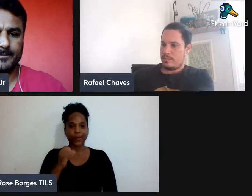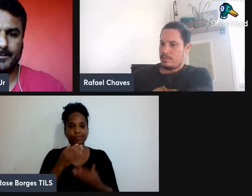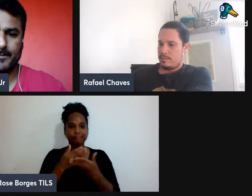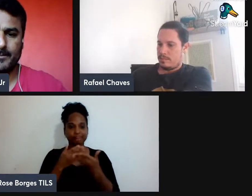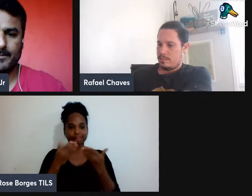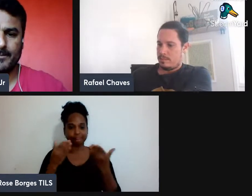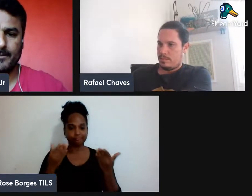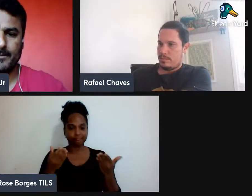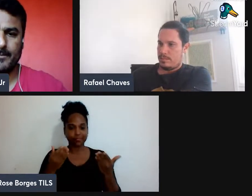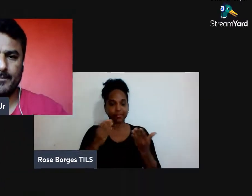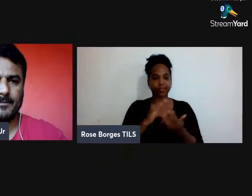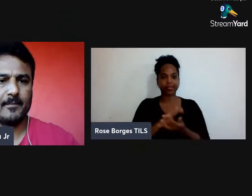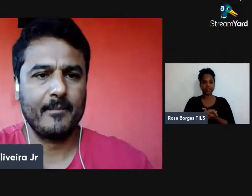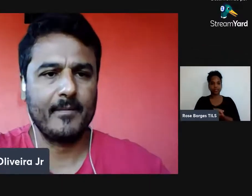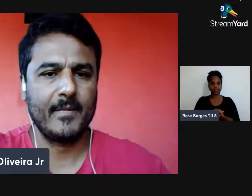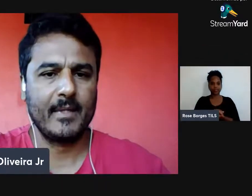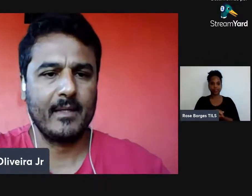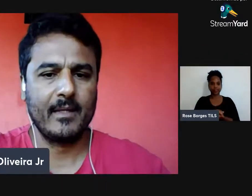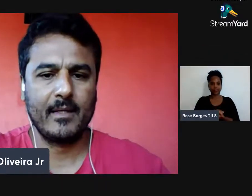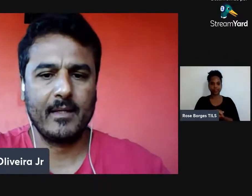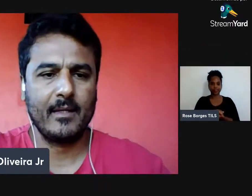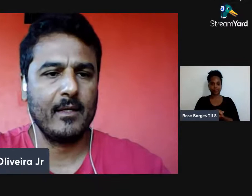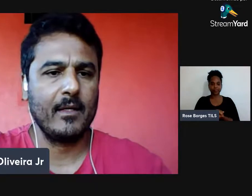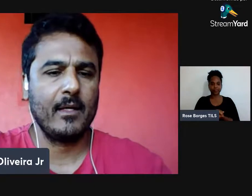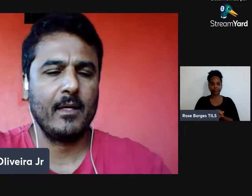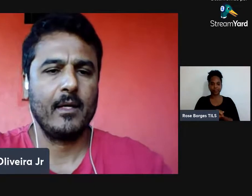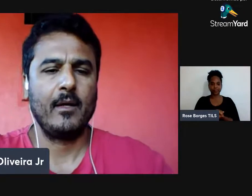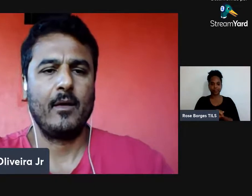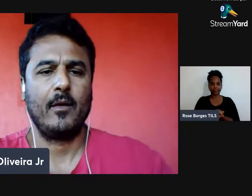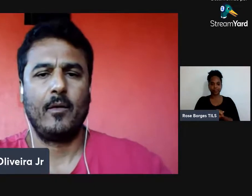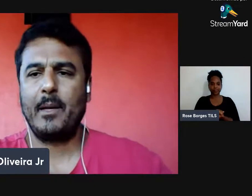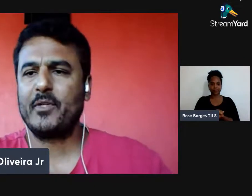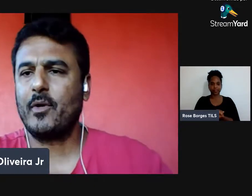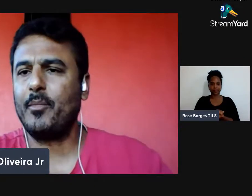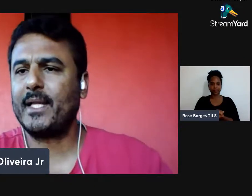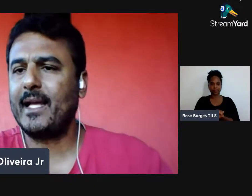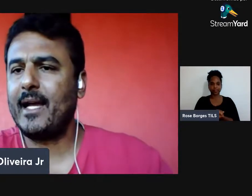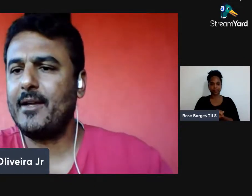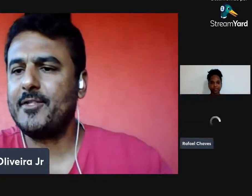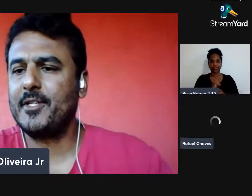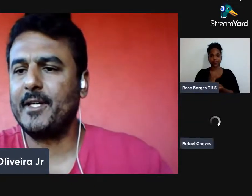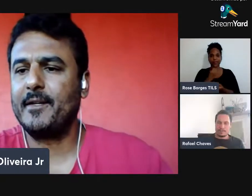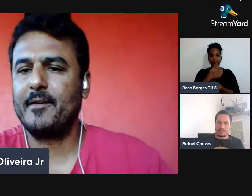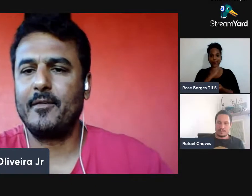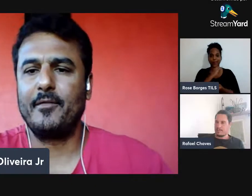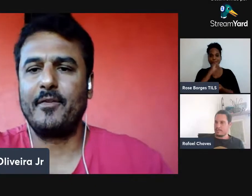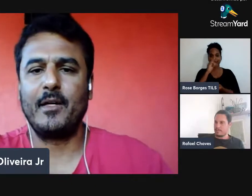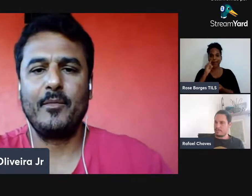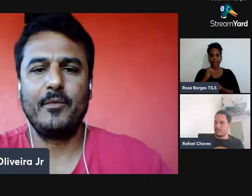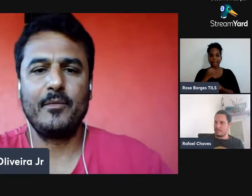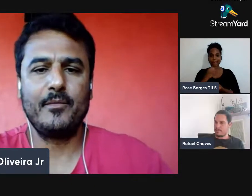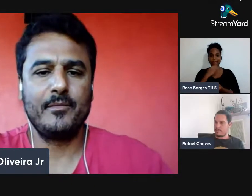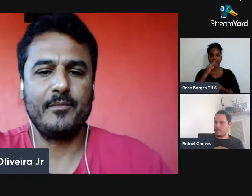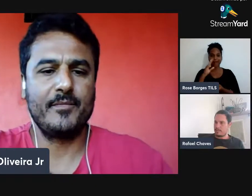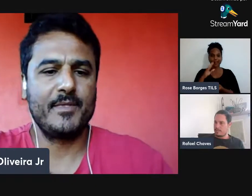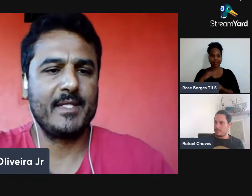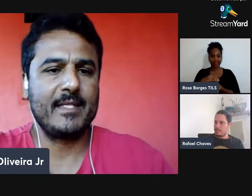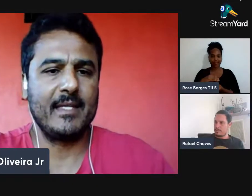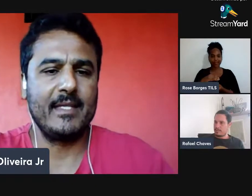boa tarde. dia, vamos